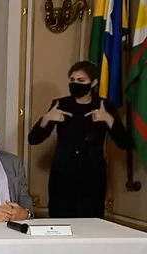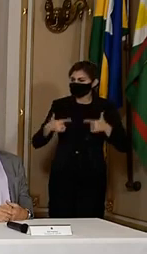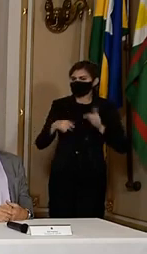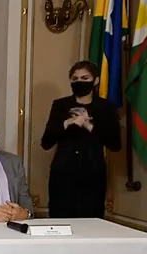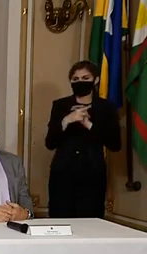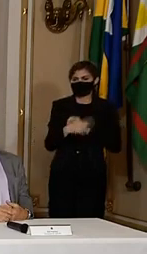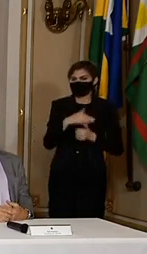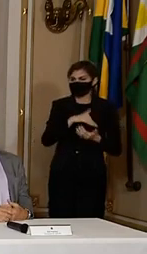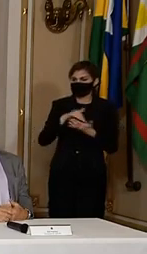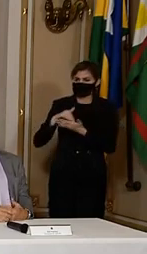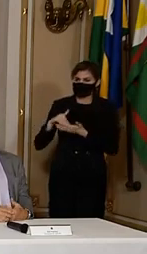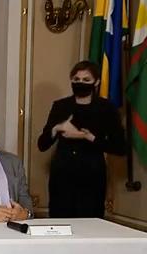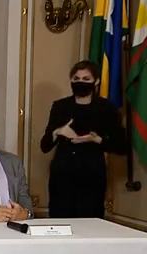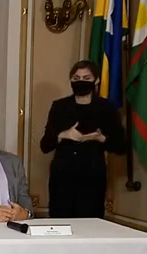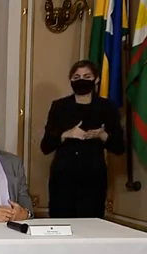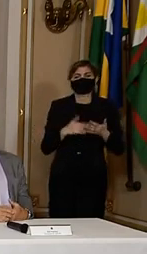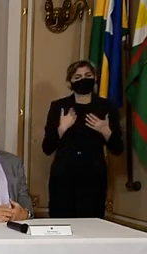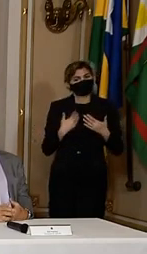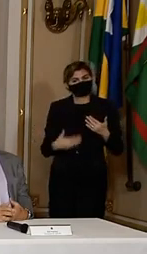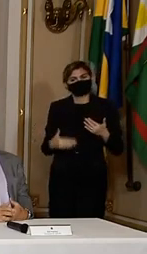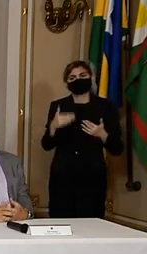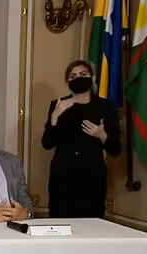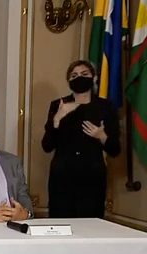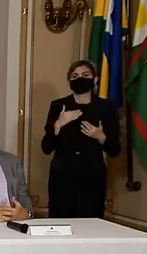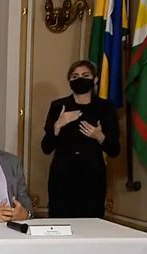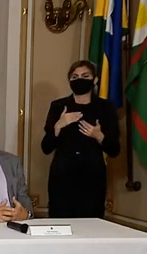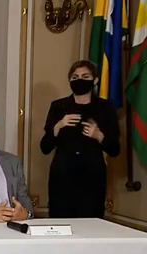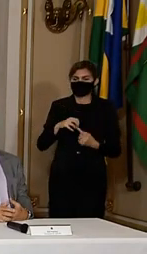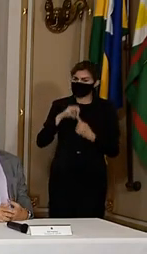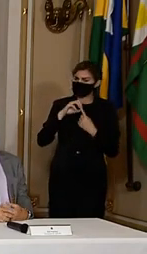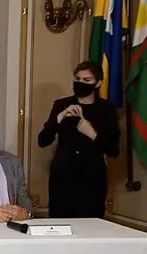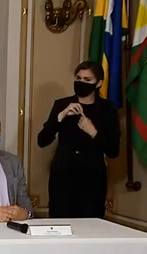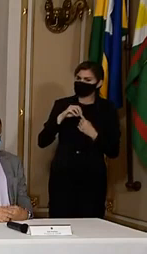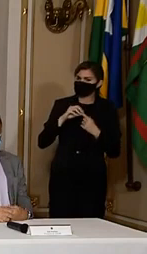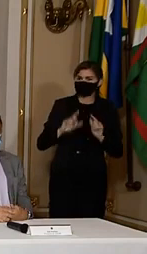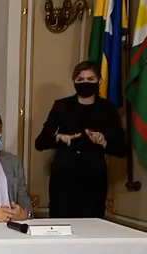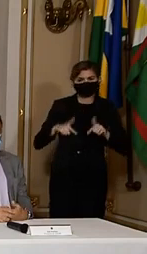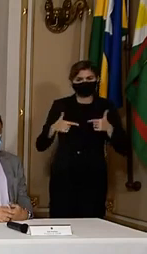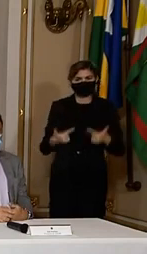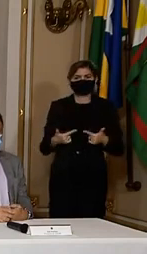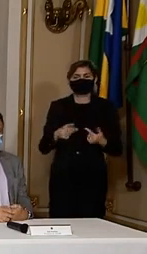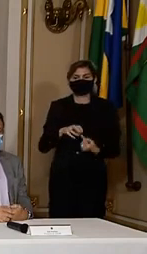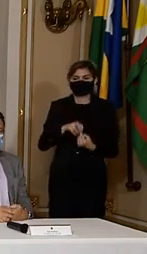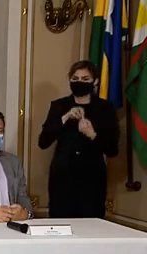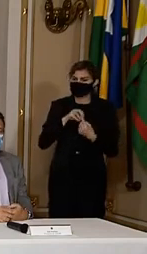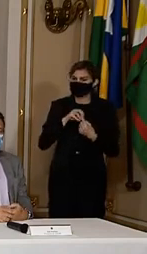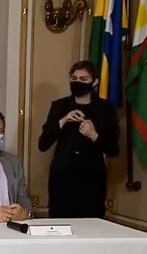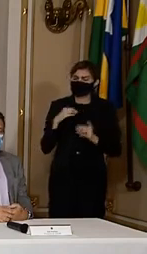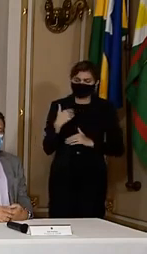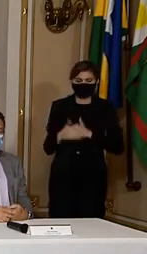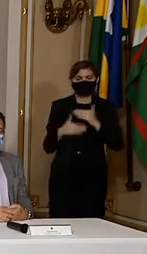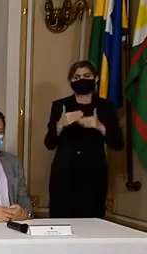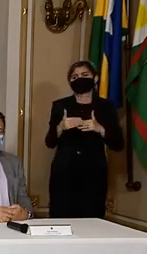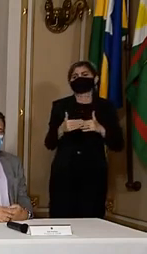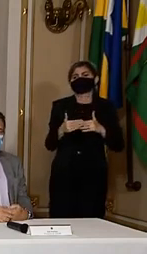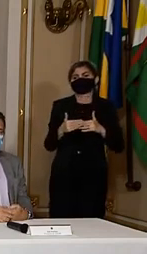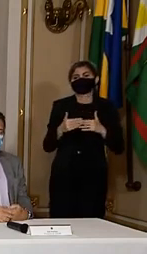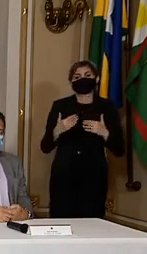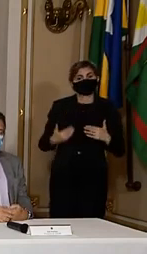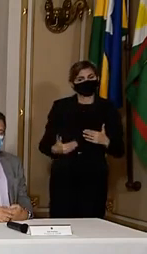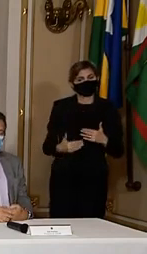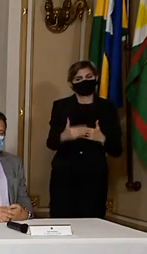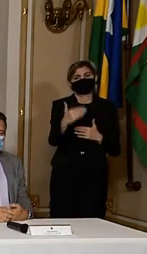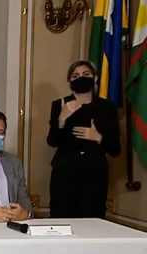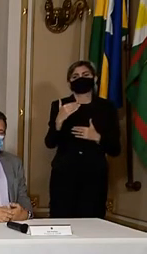da secretaria e vamos priorizar as ações vamos priorizar os movimentos e